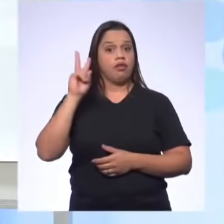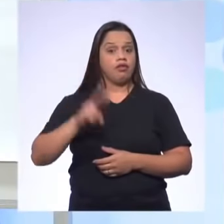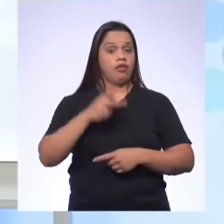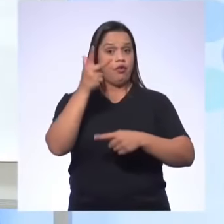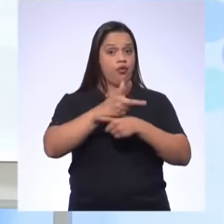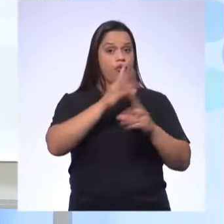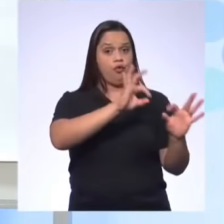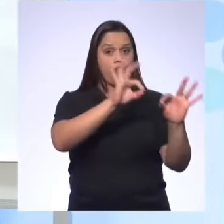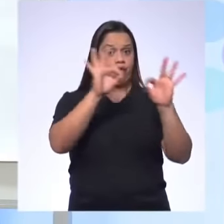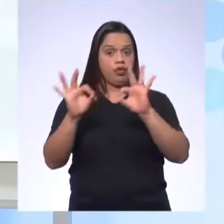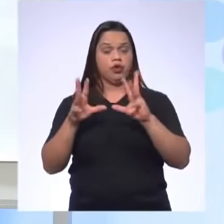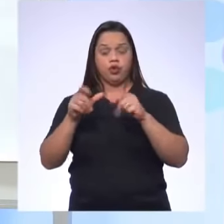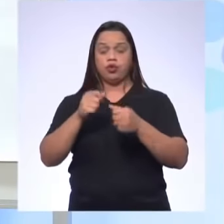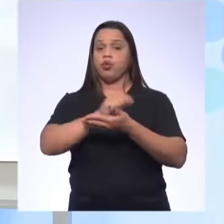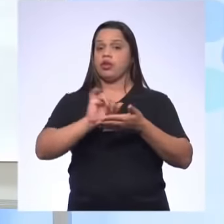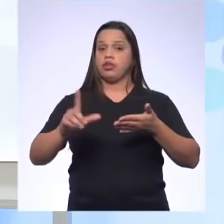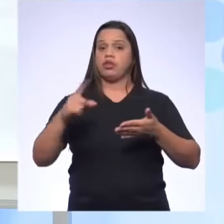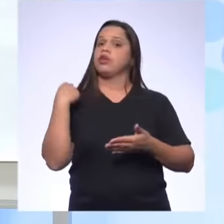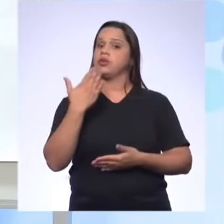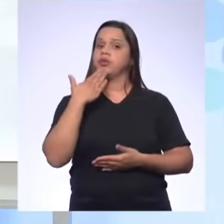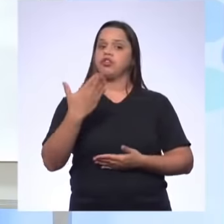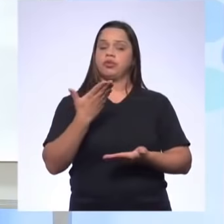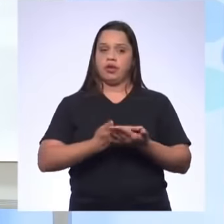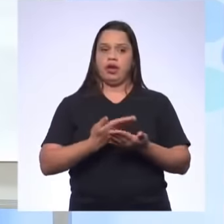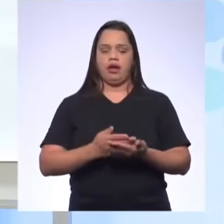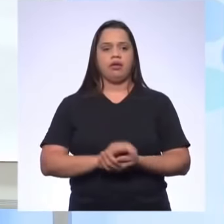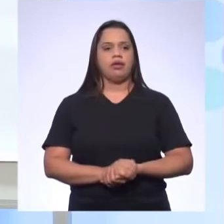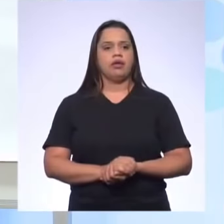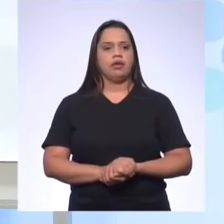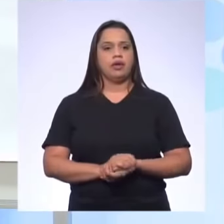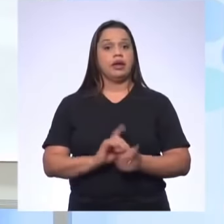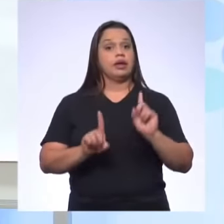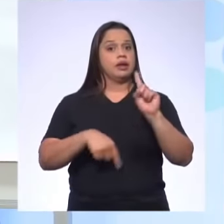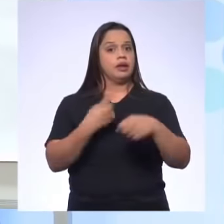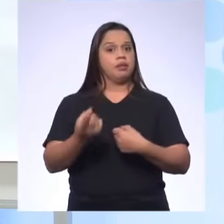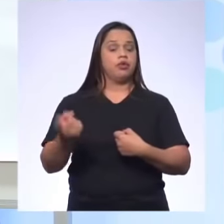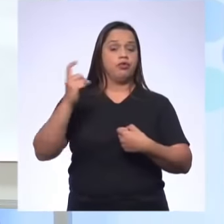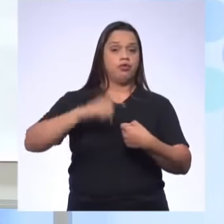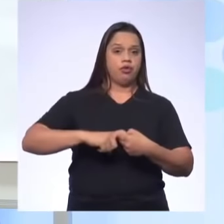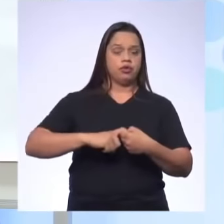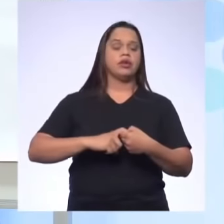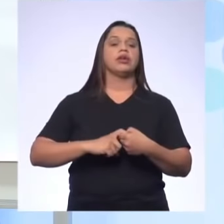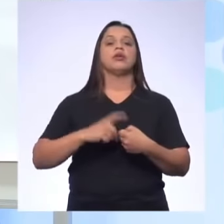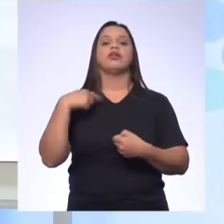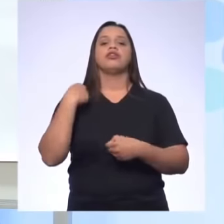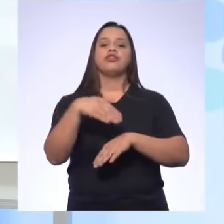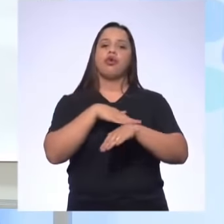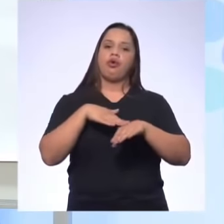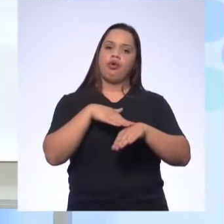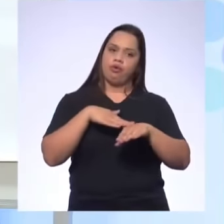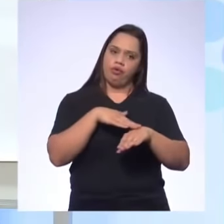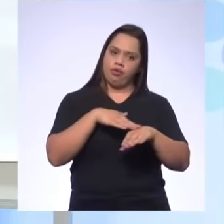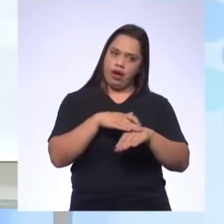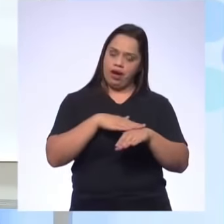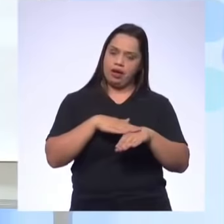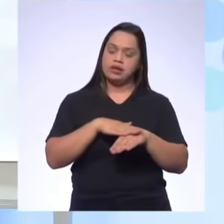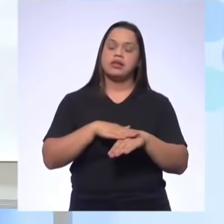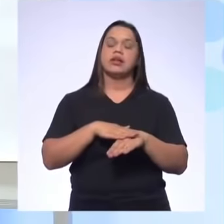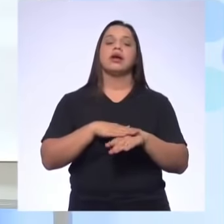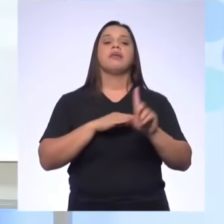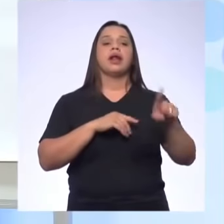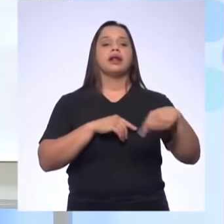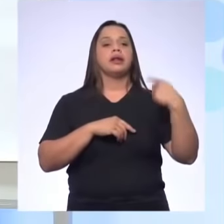com o exercício que nós solicitamos na aula. Tá? Depois nós voltamos, a gente conversa um pouco para dar tempo do Marcos colocar